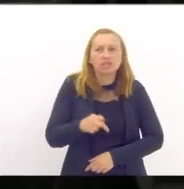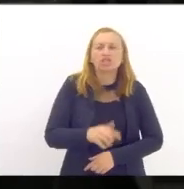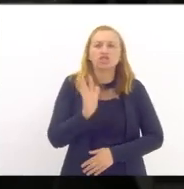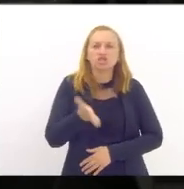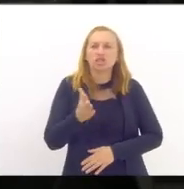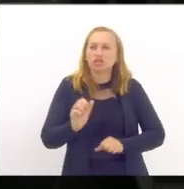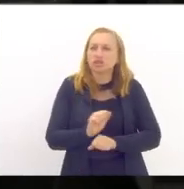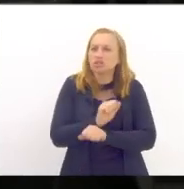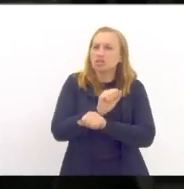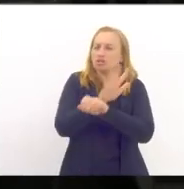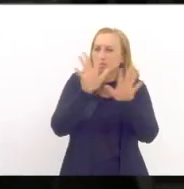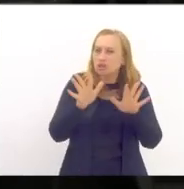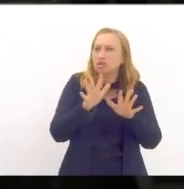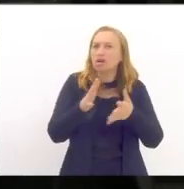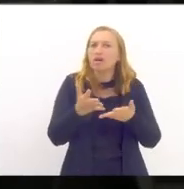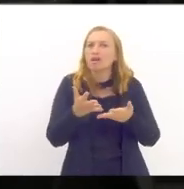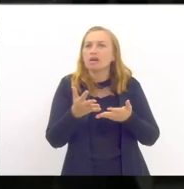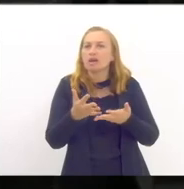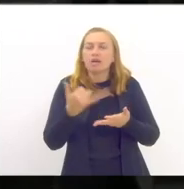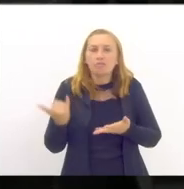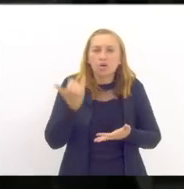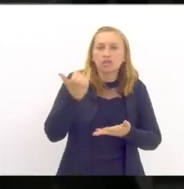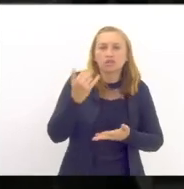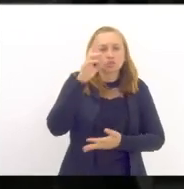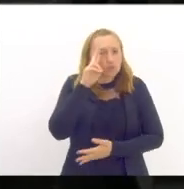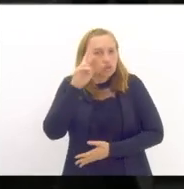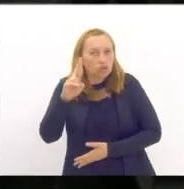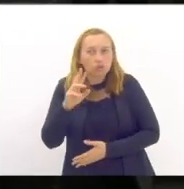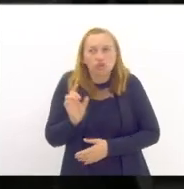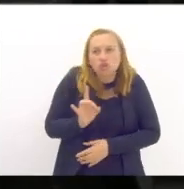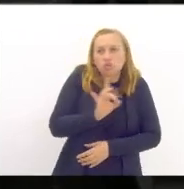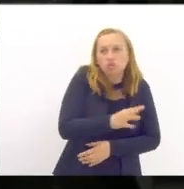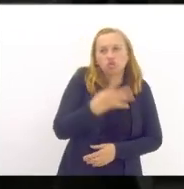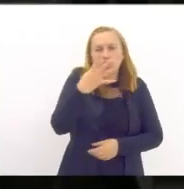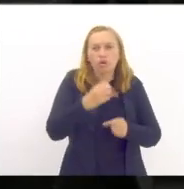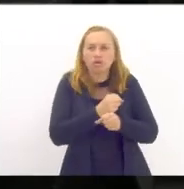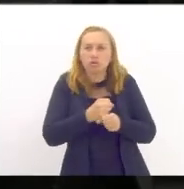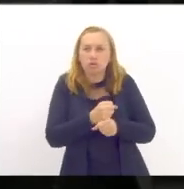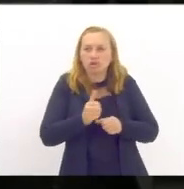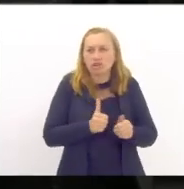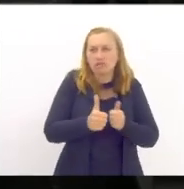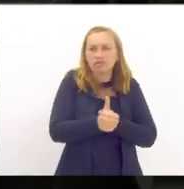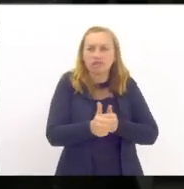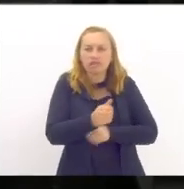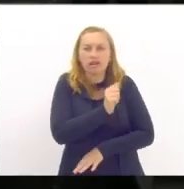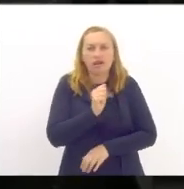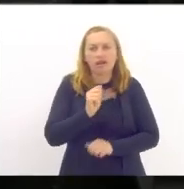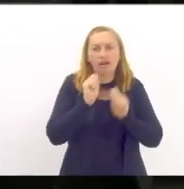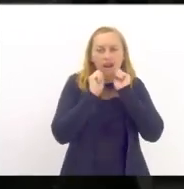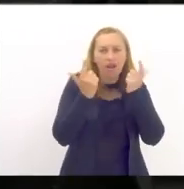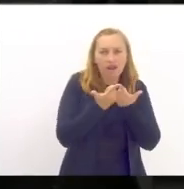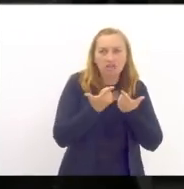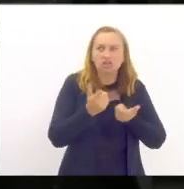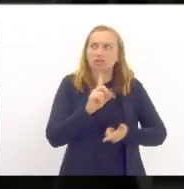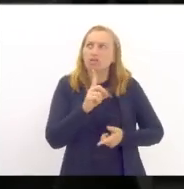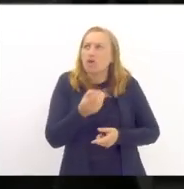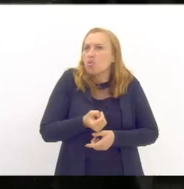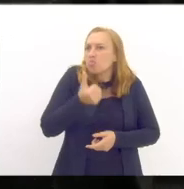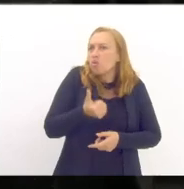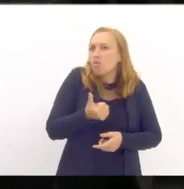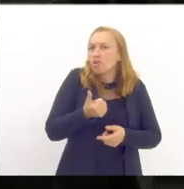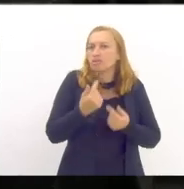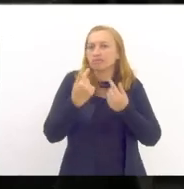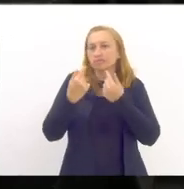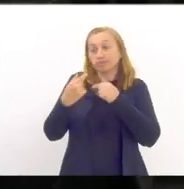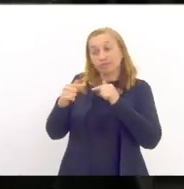deixam claro a importância do senhor nesses últimos 4 anos à frente da Assembleia. Não foram poucas as críticas